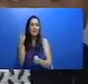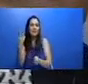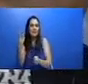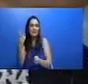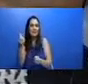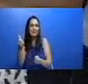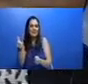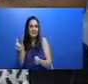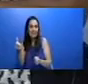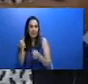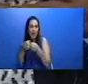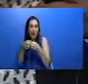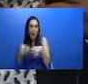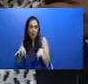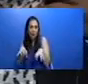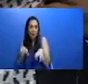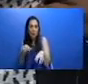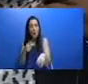seja, 3 dúzias.